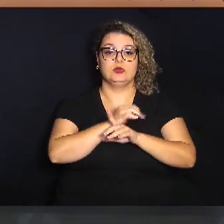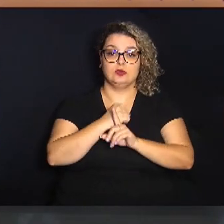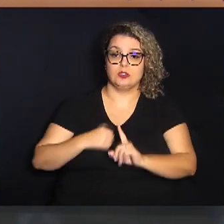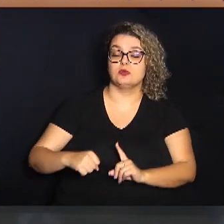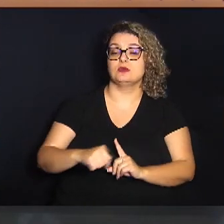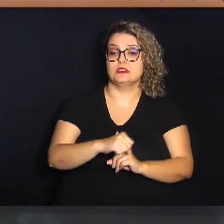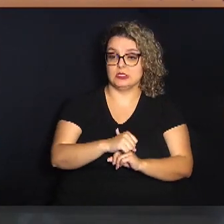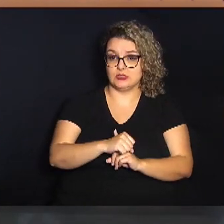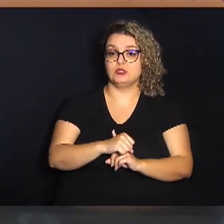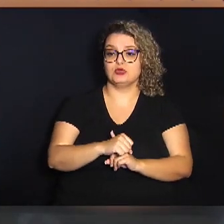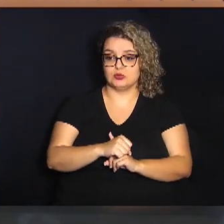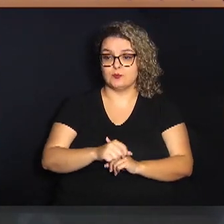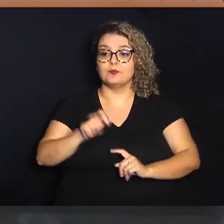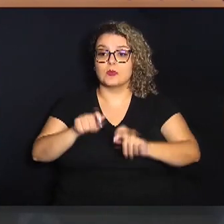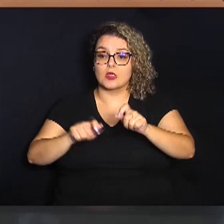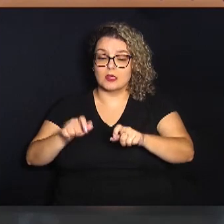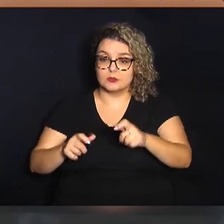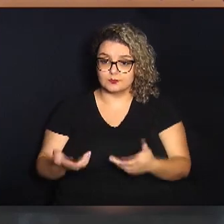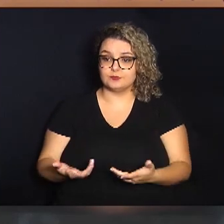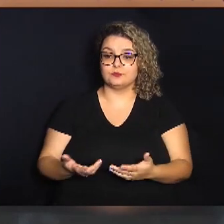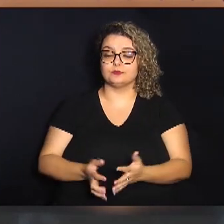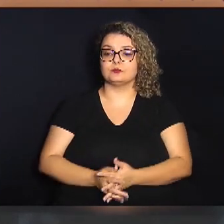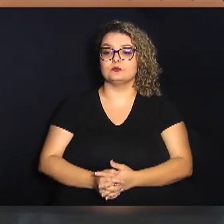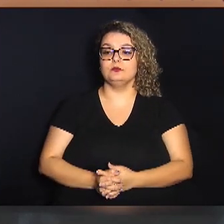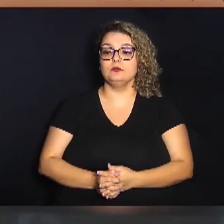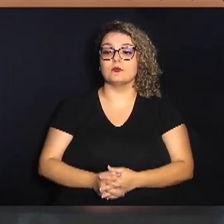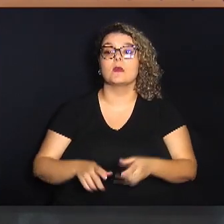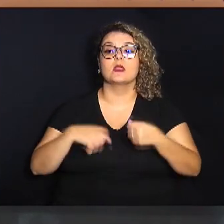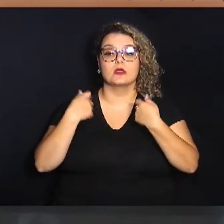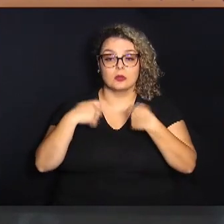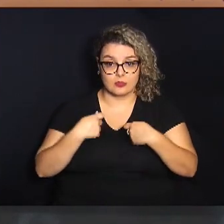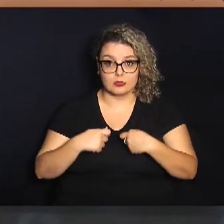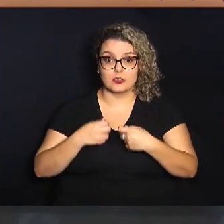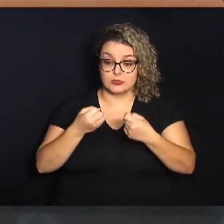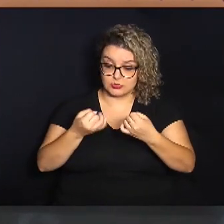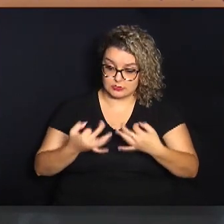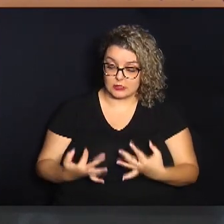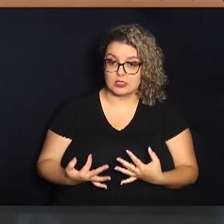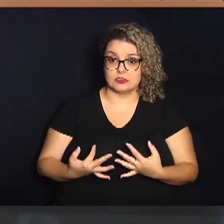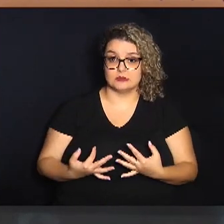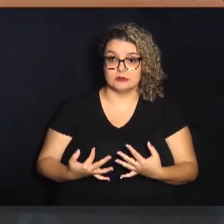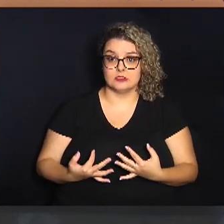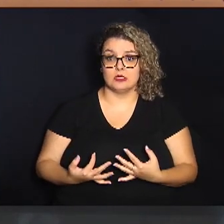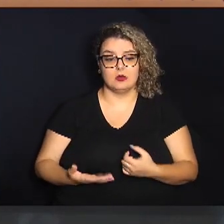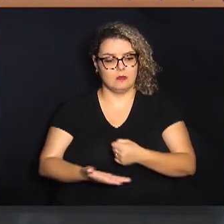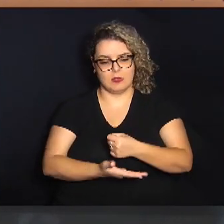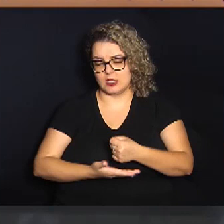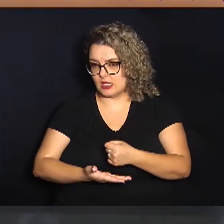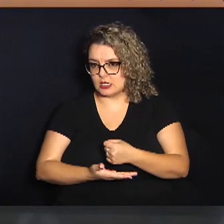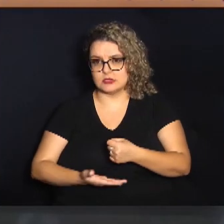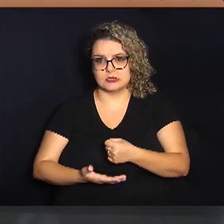sociedade. Aquelas pessoas que tanto precisam de orientações, que sejam orientações básicas